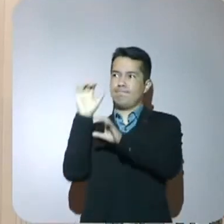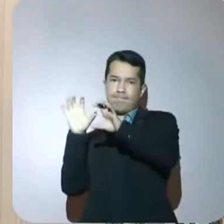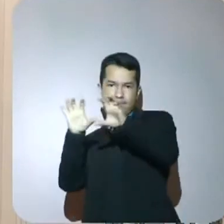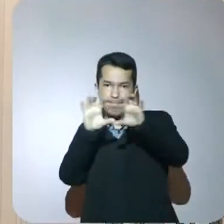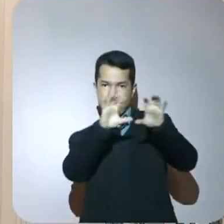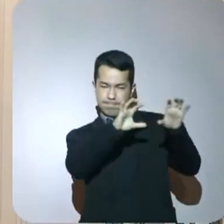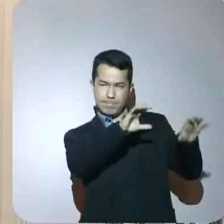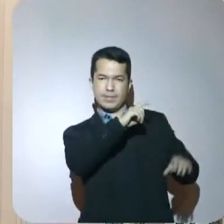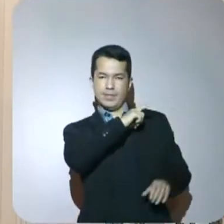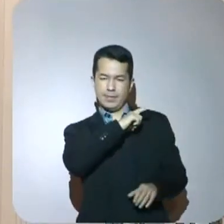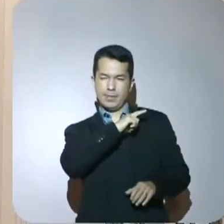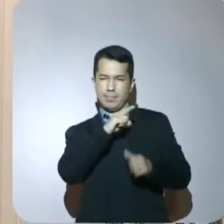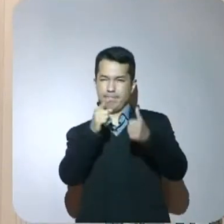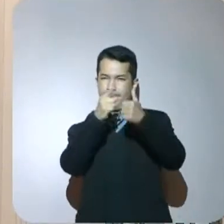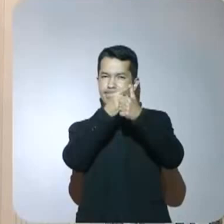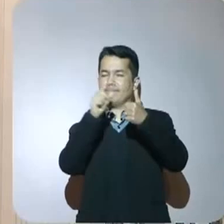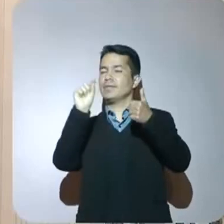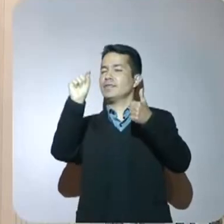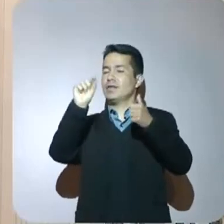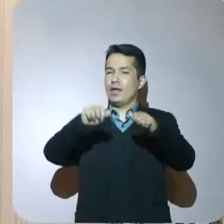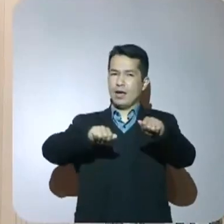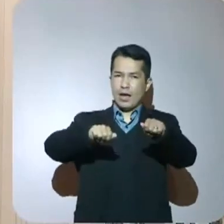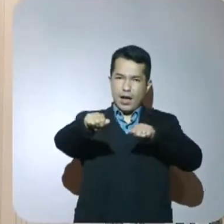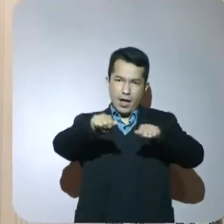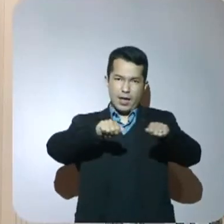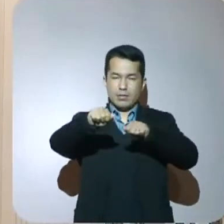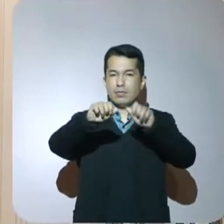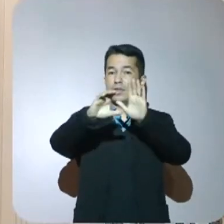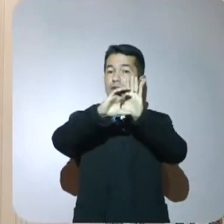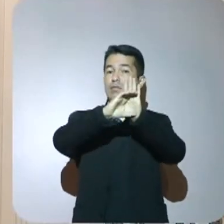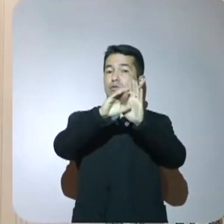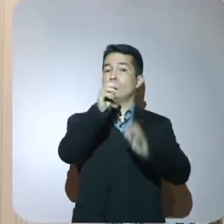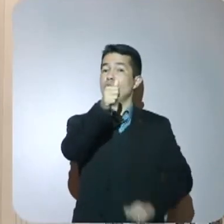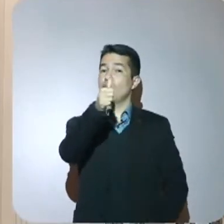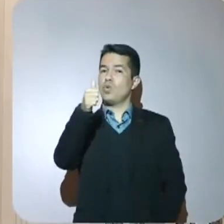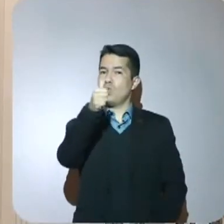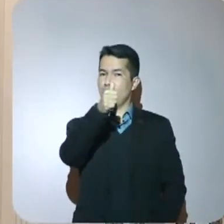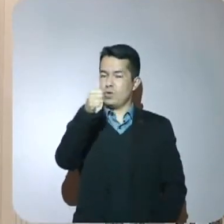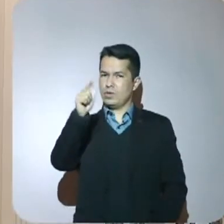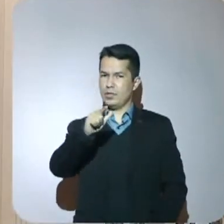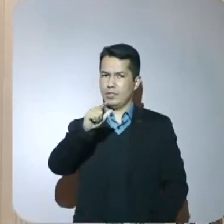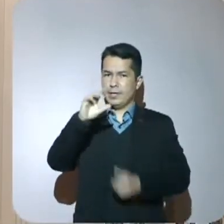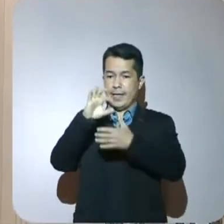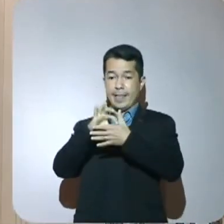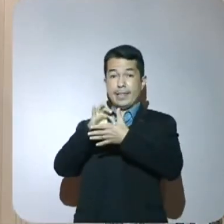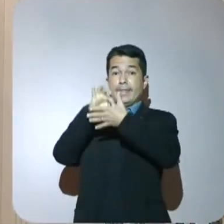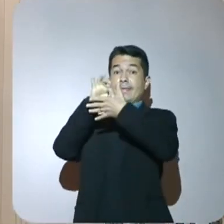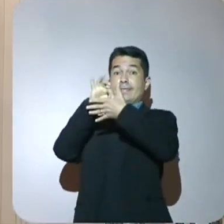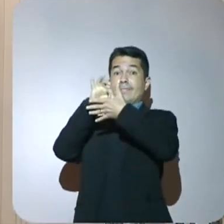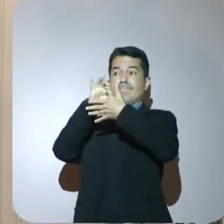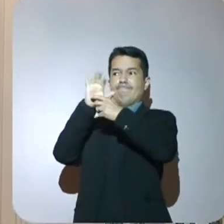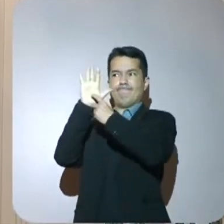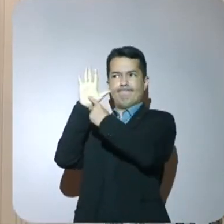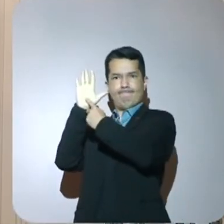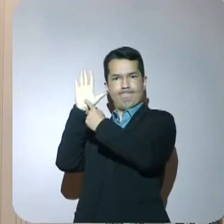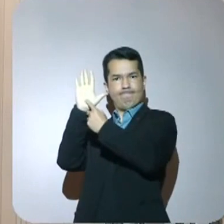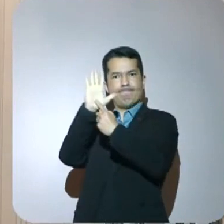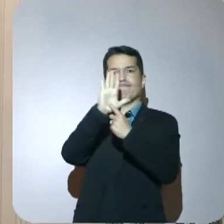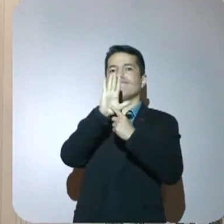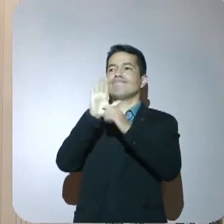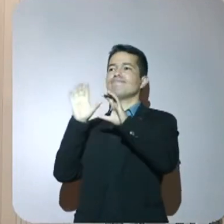encontra lá em Atos 11, uma liderança referencial. Depois a gente viu a segunda